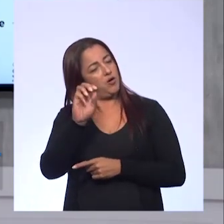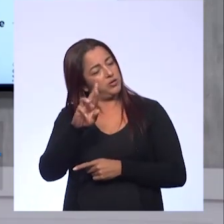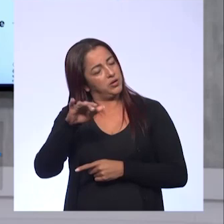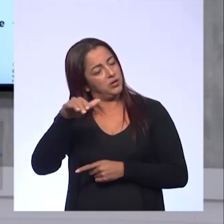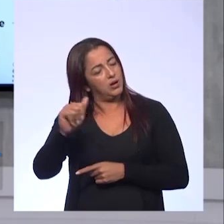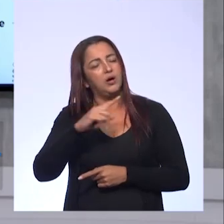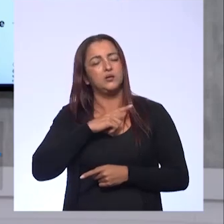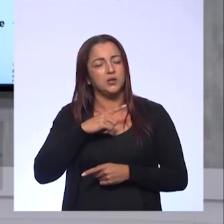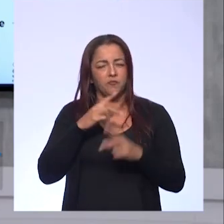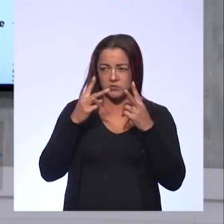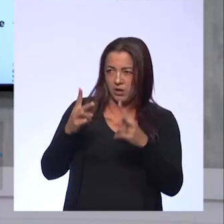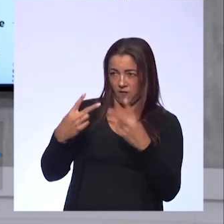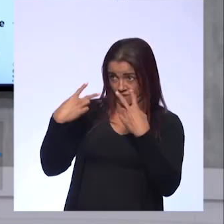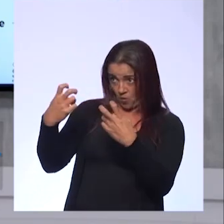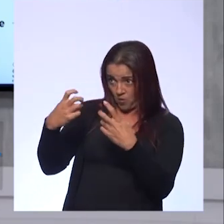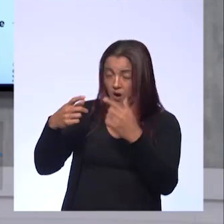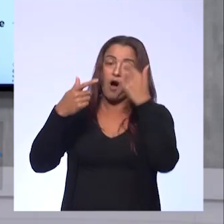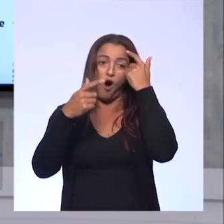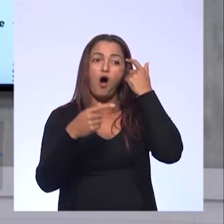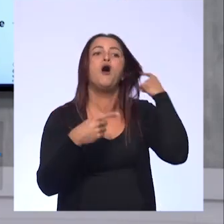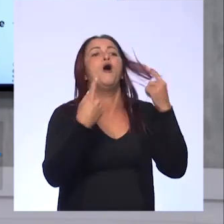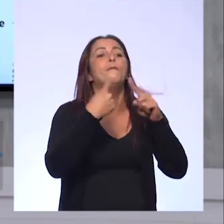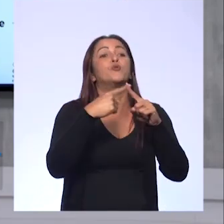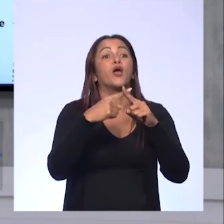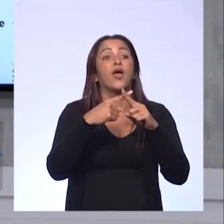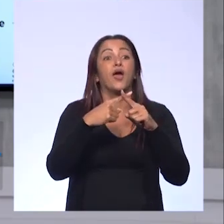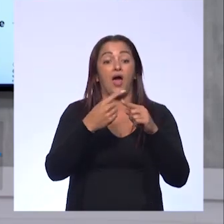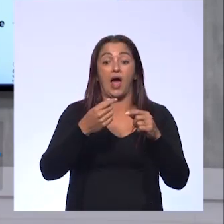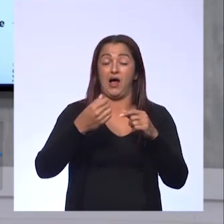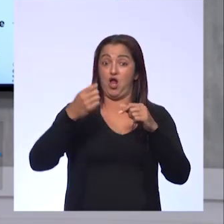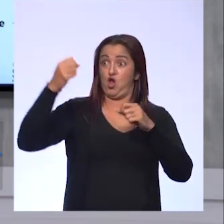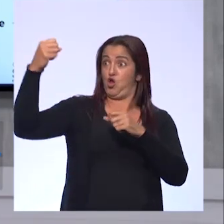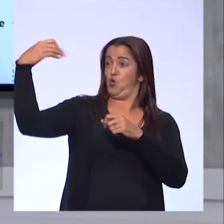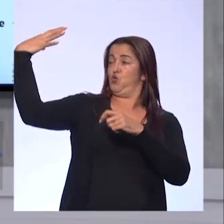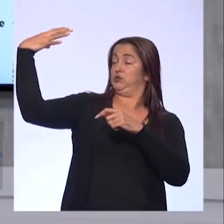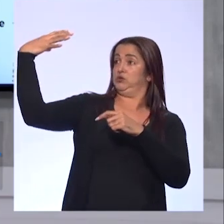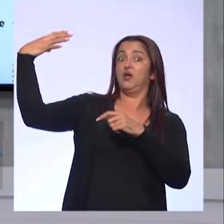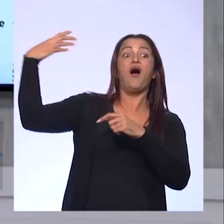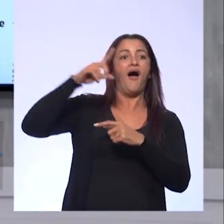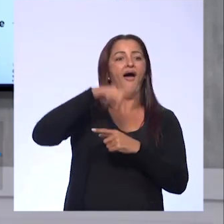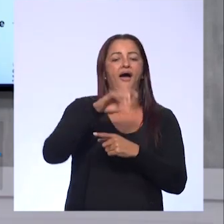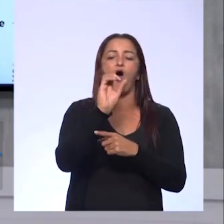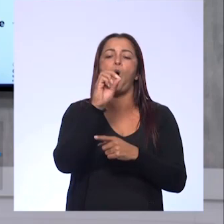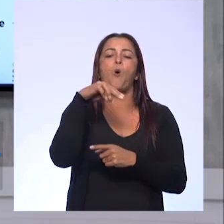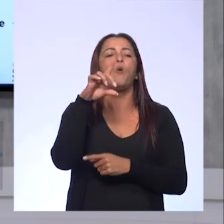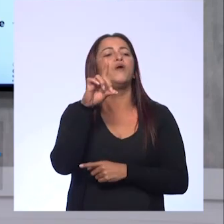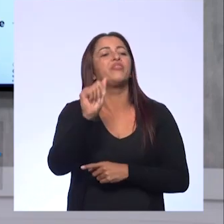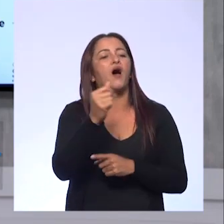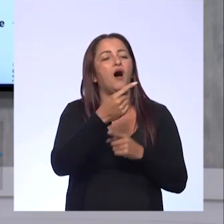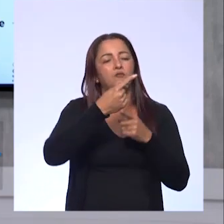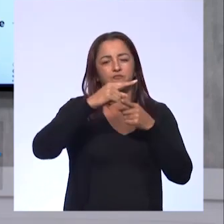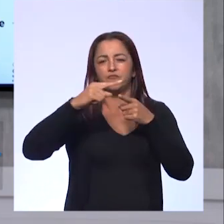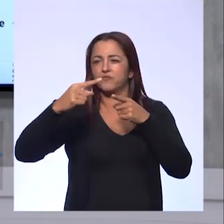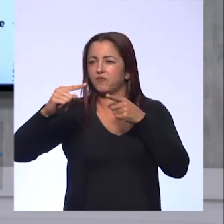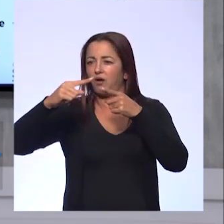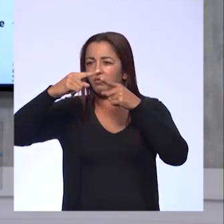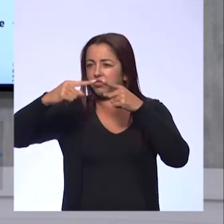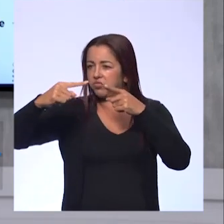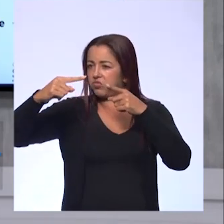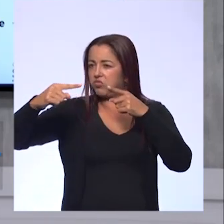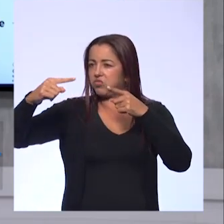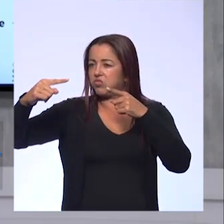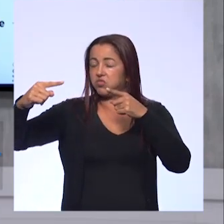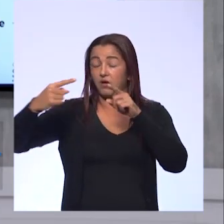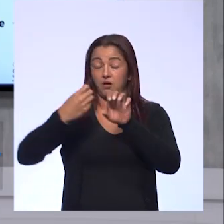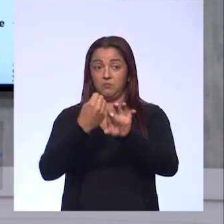vocês Vocês estão vendo nesse momento porque a luz é uma onda a luz refletida pelo meu corpo através da lente e depois